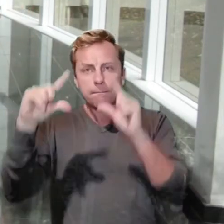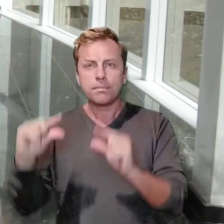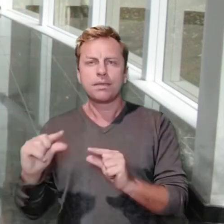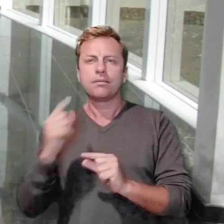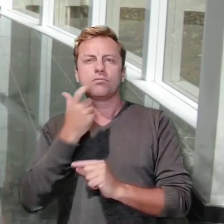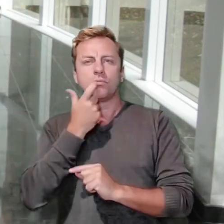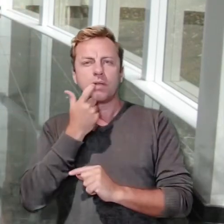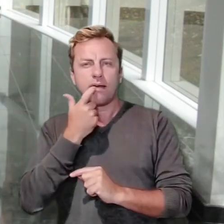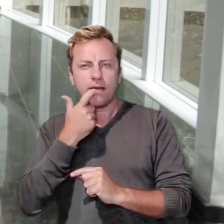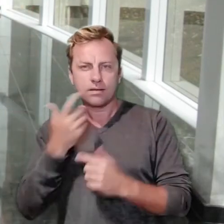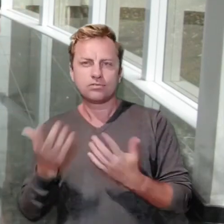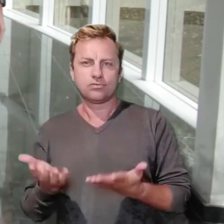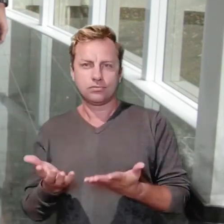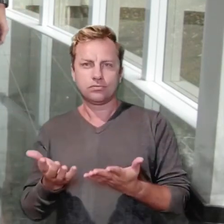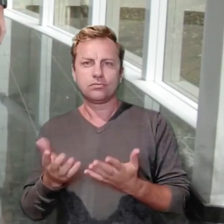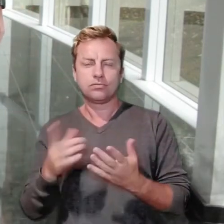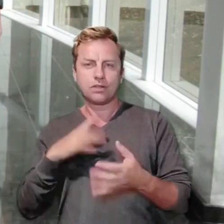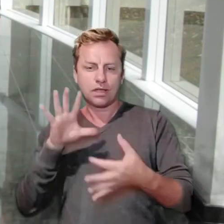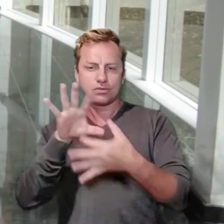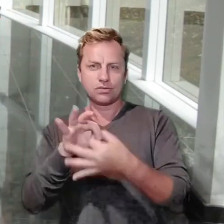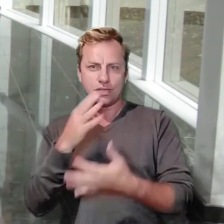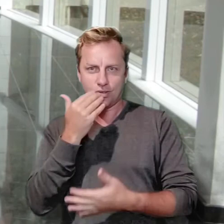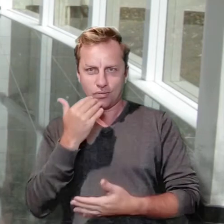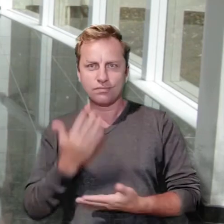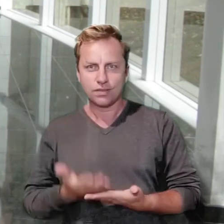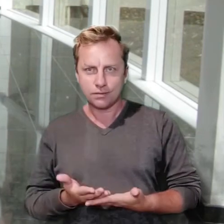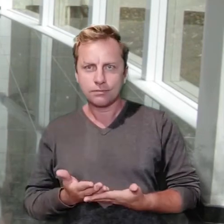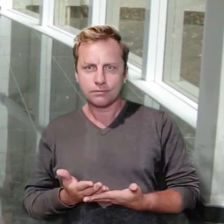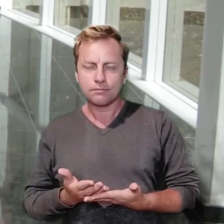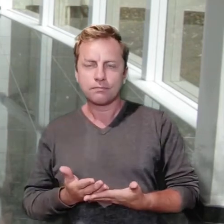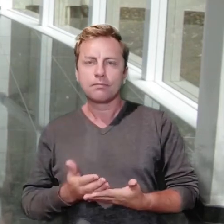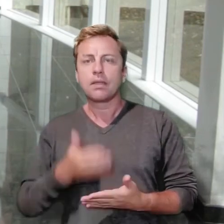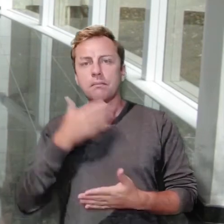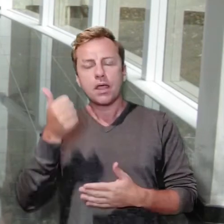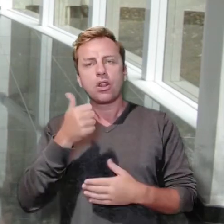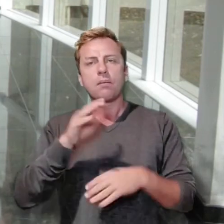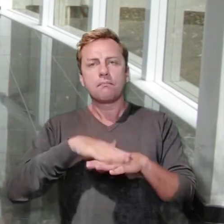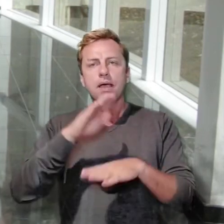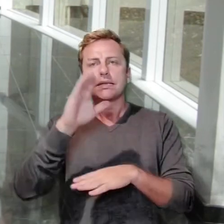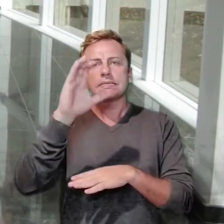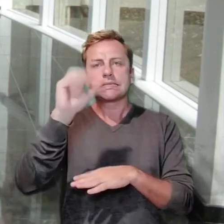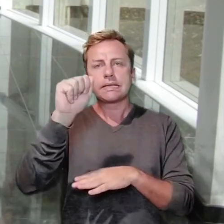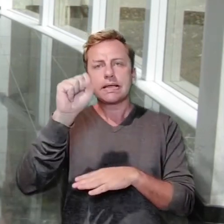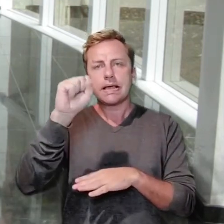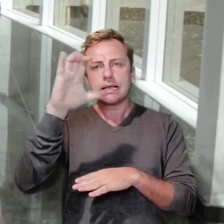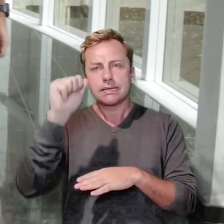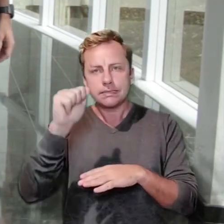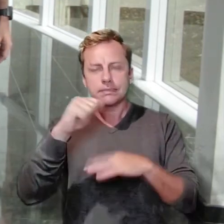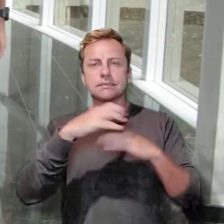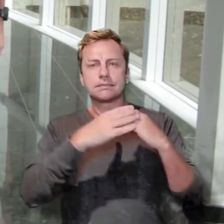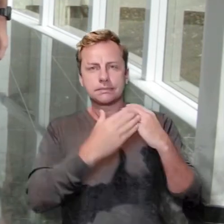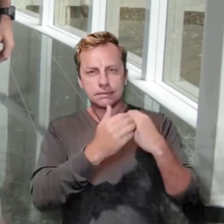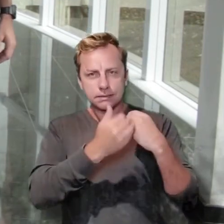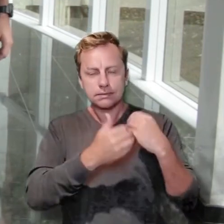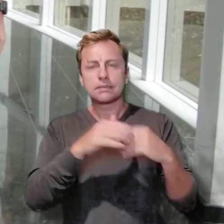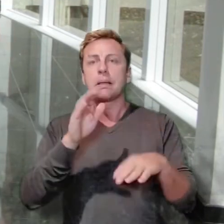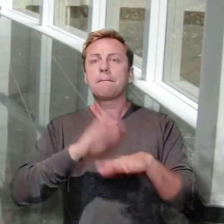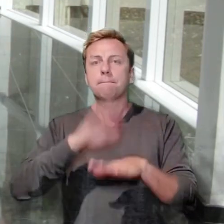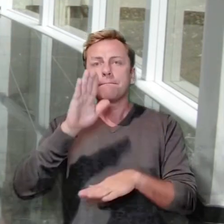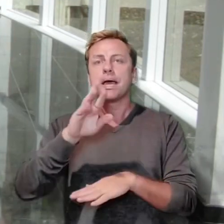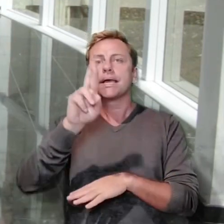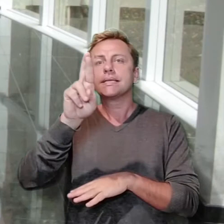pacote, menos plástico associado ao alimento, e mais casca e mais